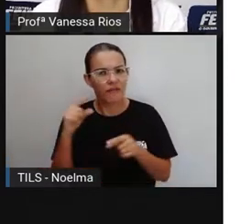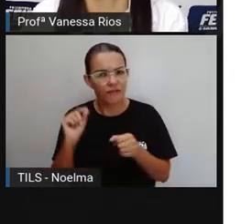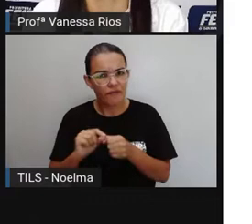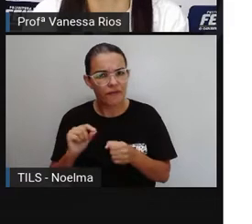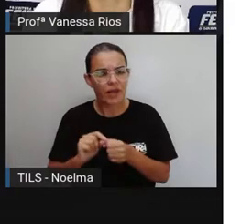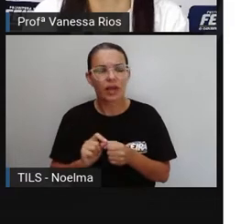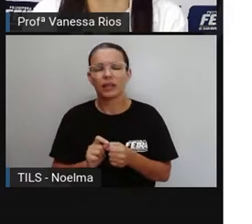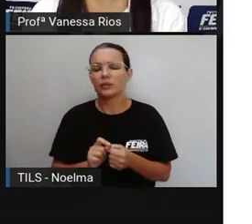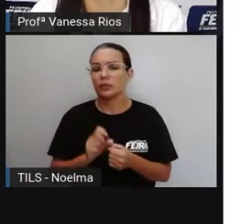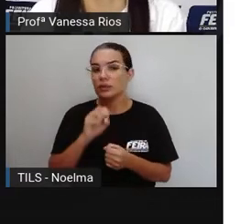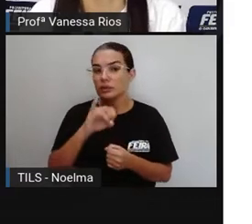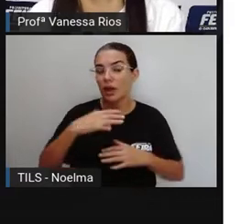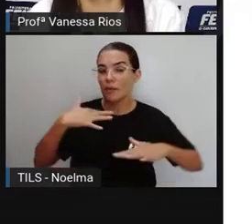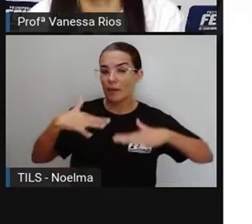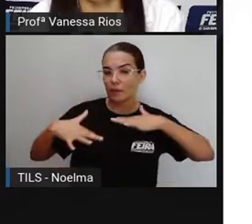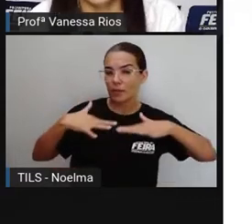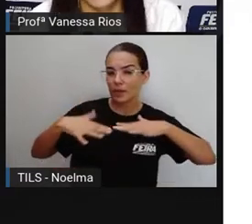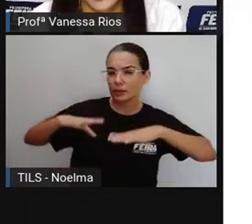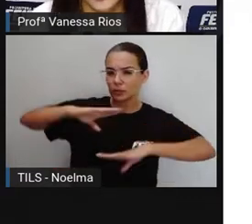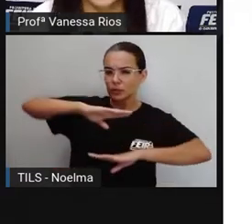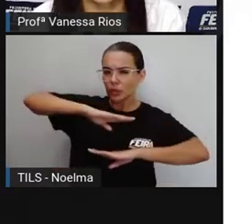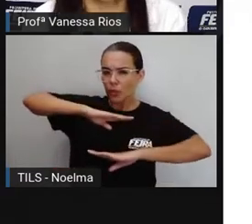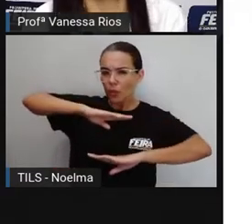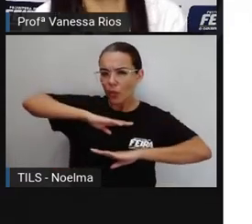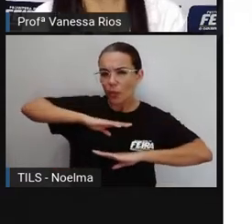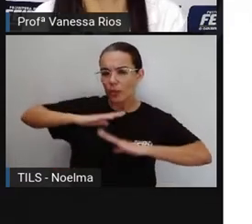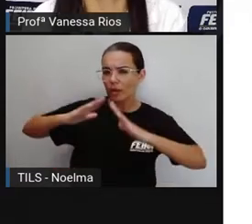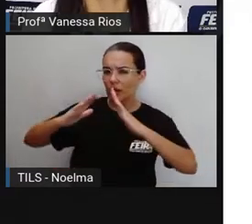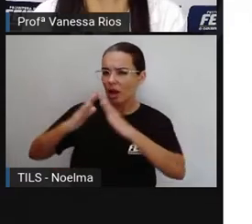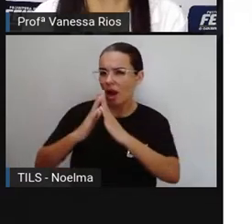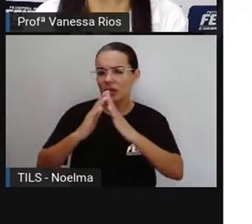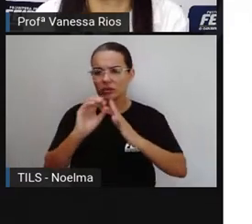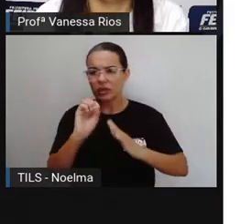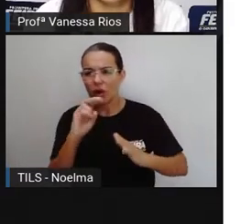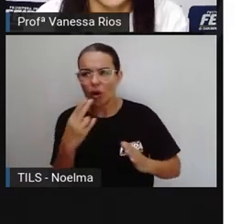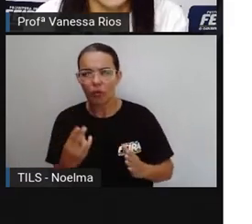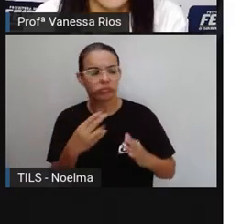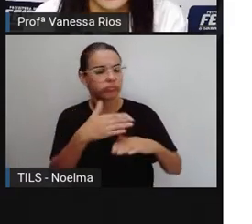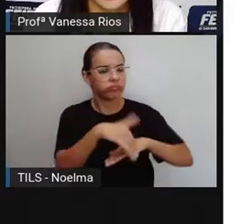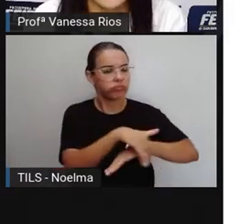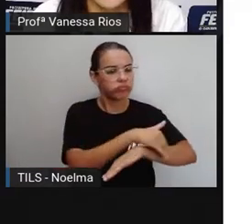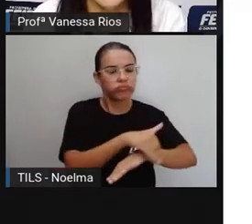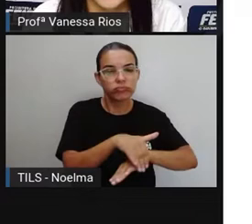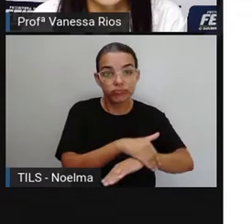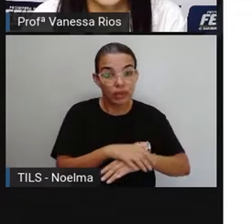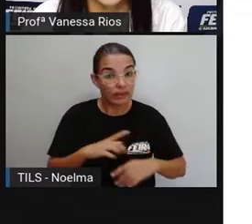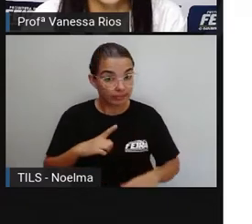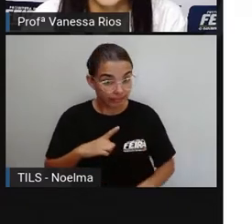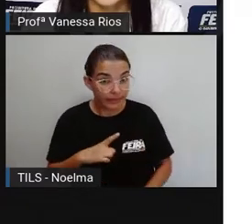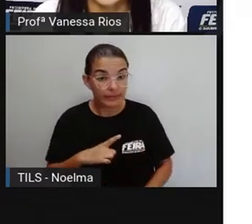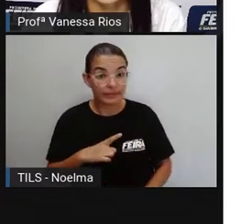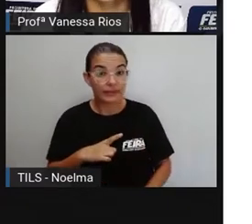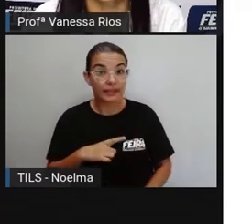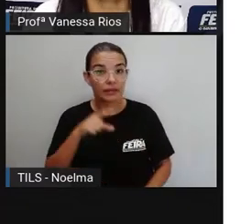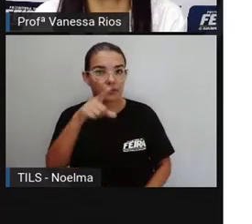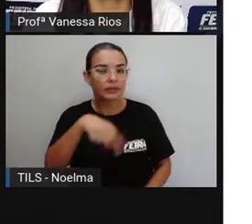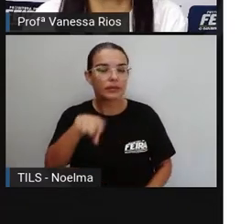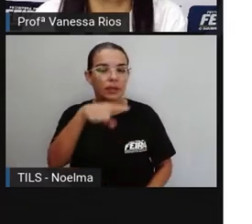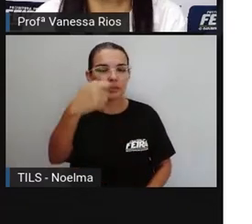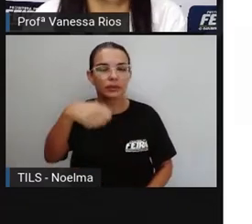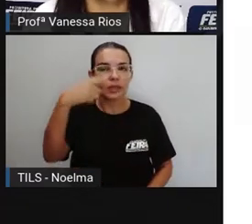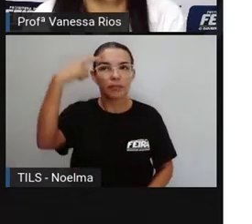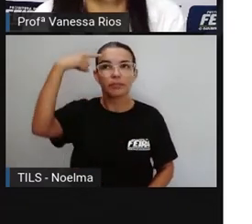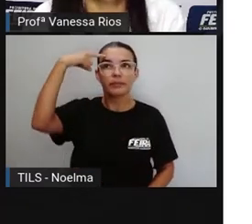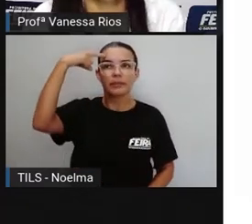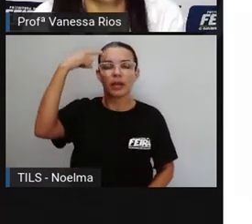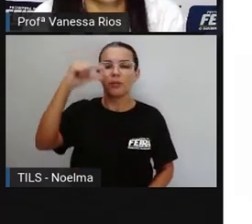promovido através aí da movimentação do seu corpo, né, o desenvolvimento de sua saúde? Pense aí um pouquinho, reflita